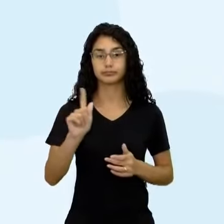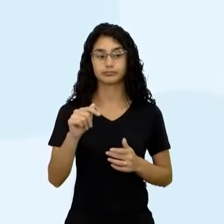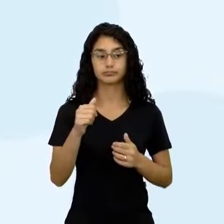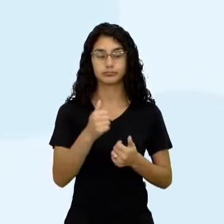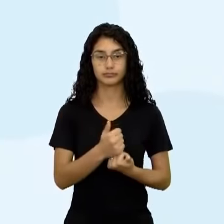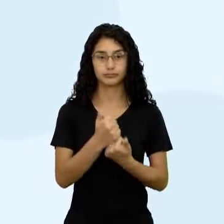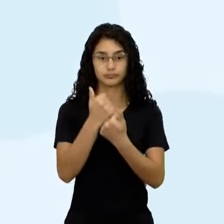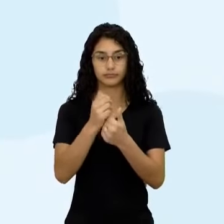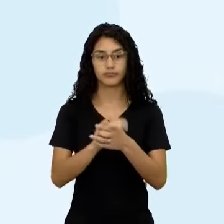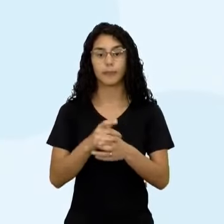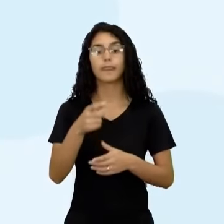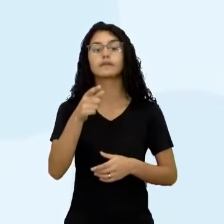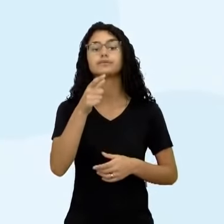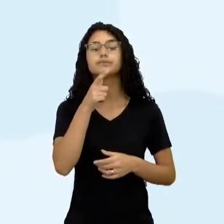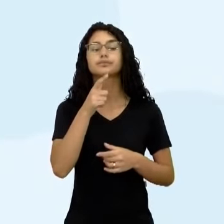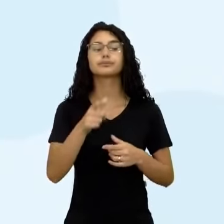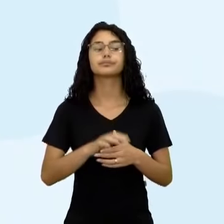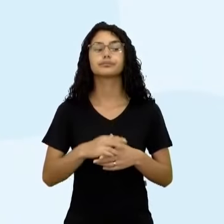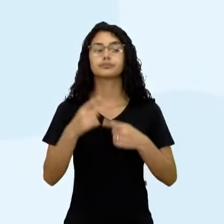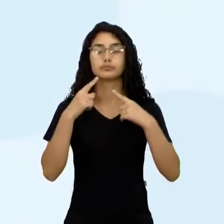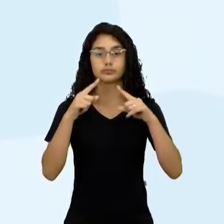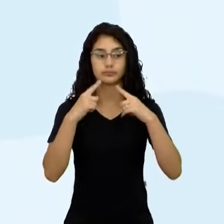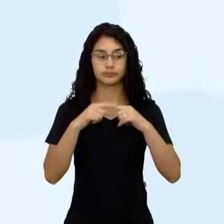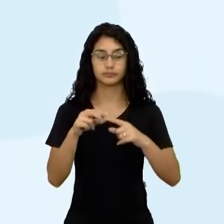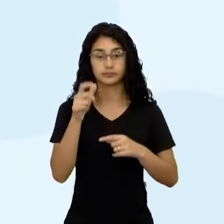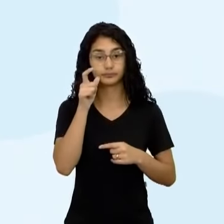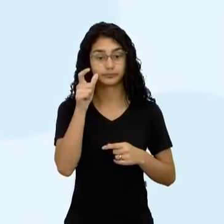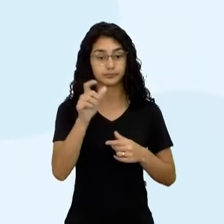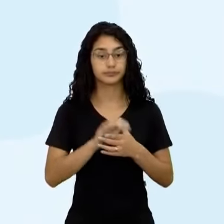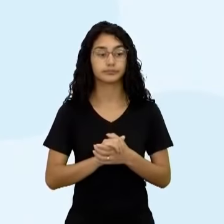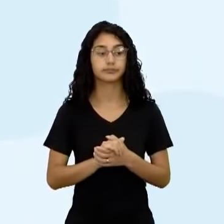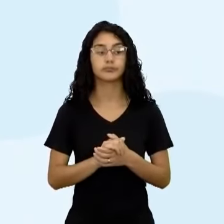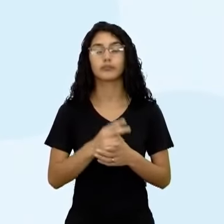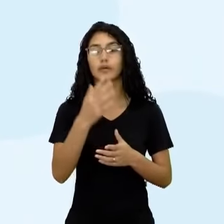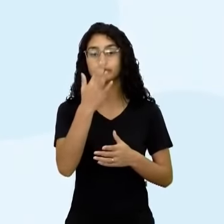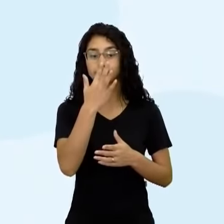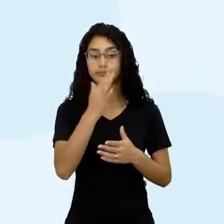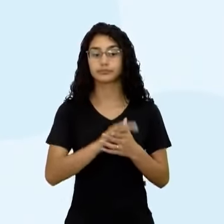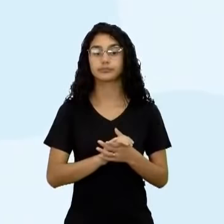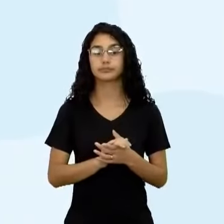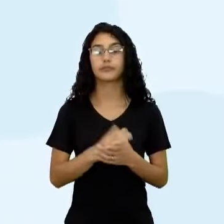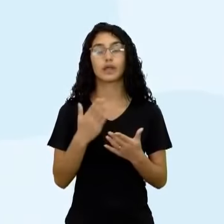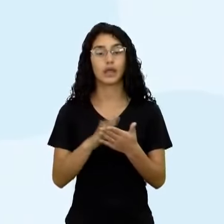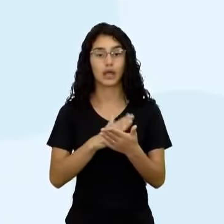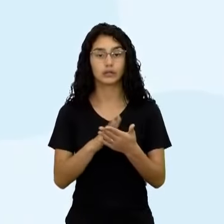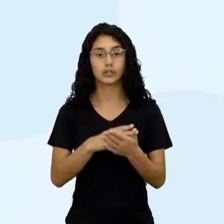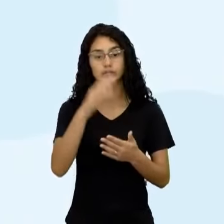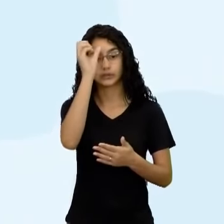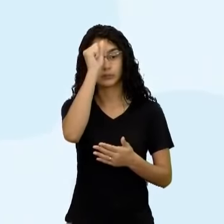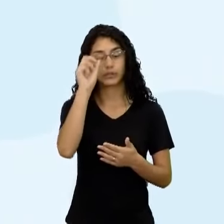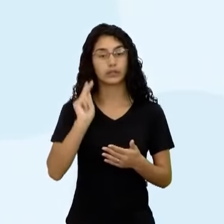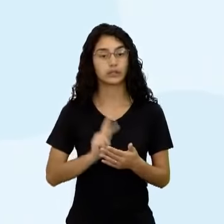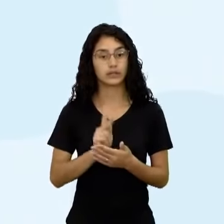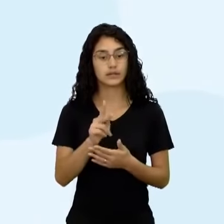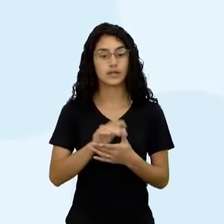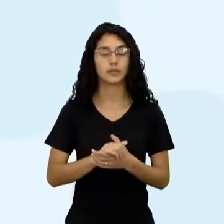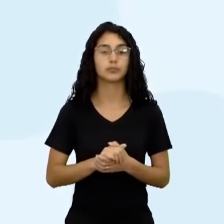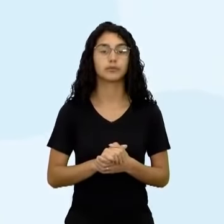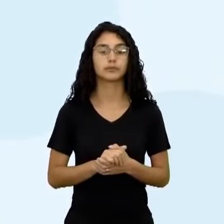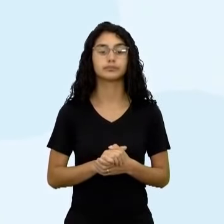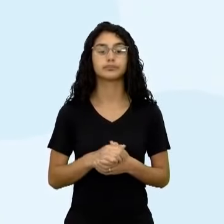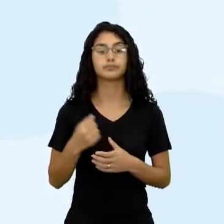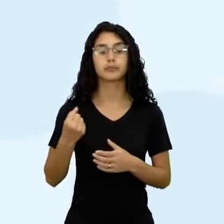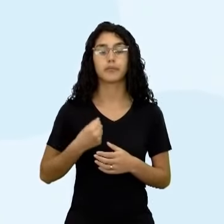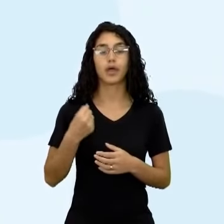análise crítica da obra apreciada tá no caderno aprender sempre aula 3 e 4 páginas 18